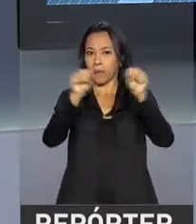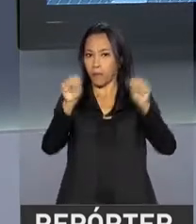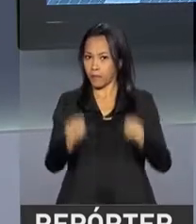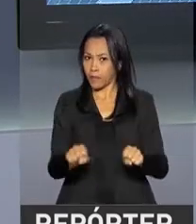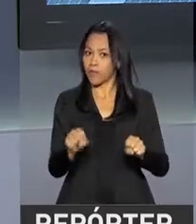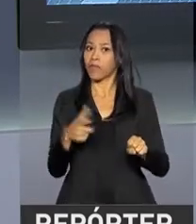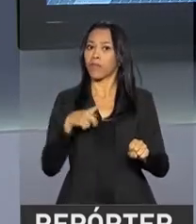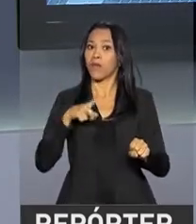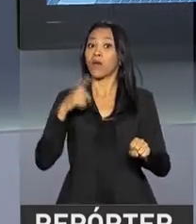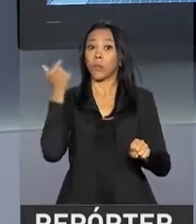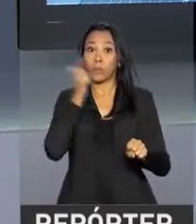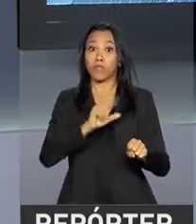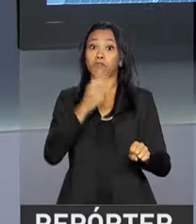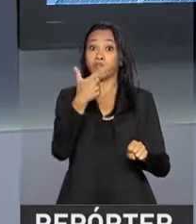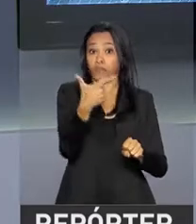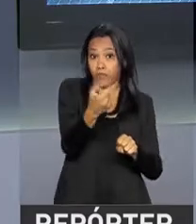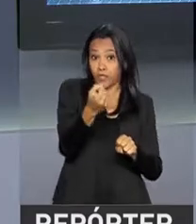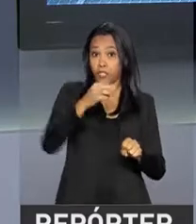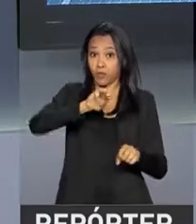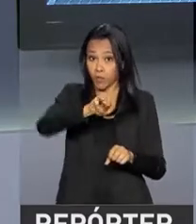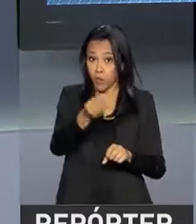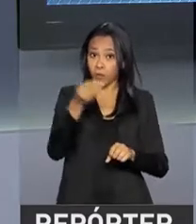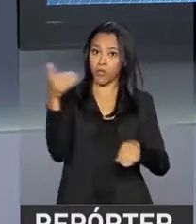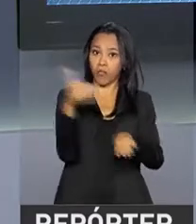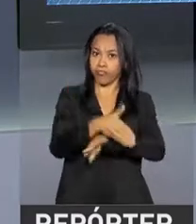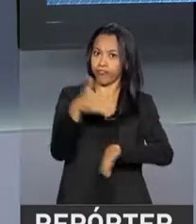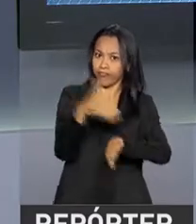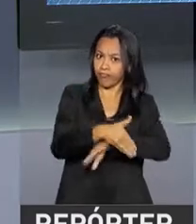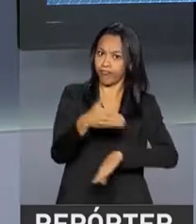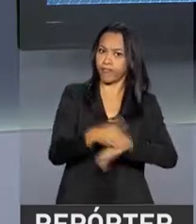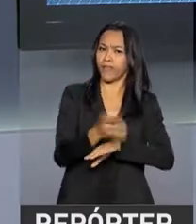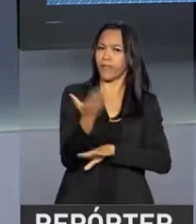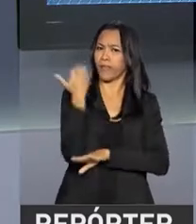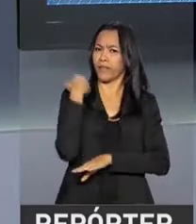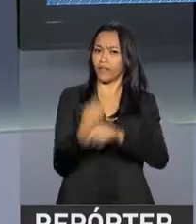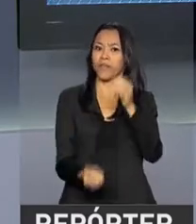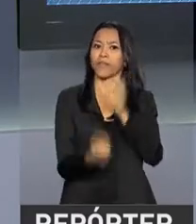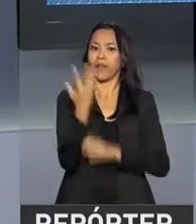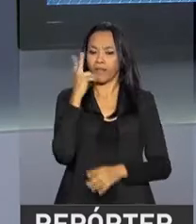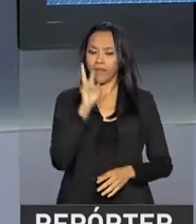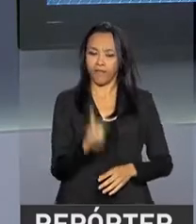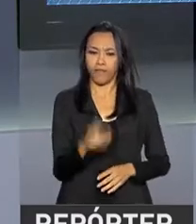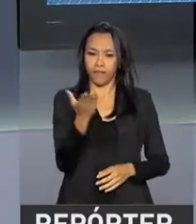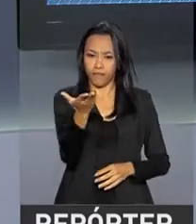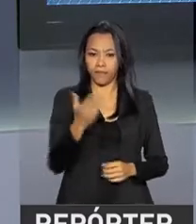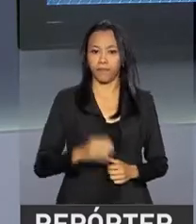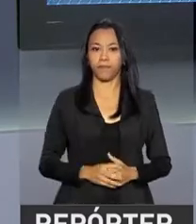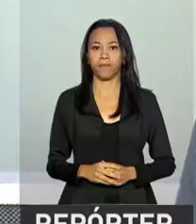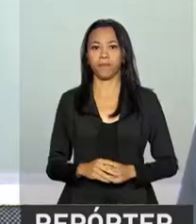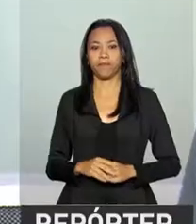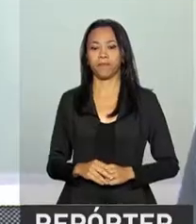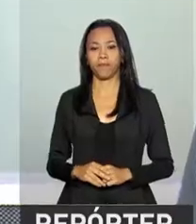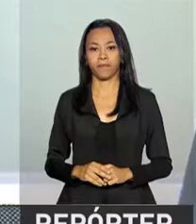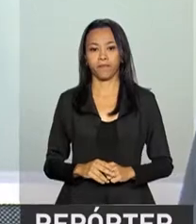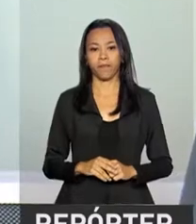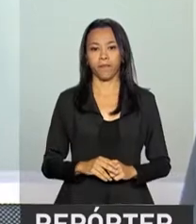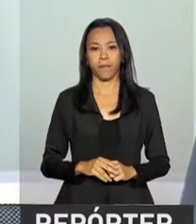superaram os 20 milhões de atendimentos desde que foram criadas veja na reportagem de raíssa lopes